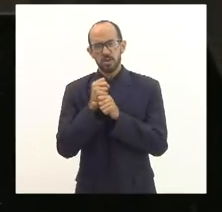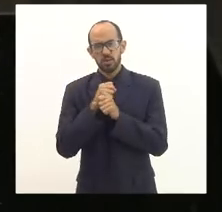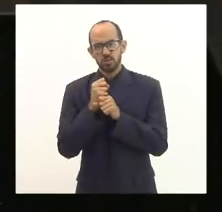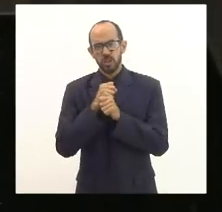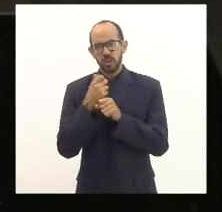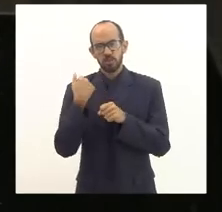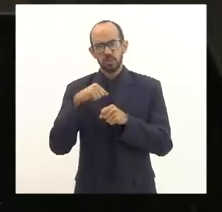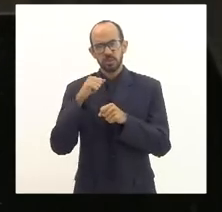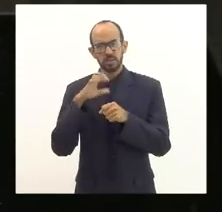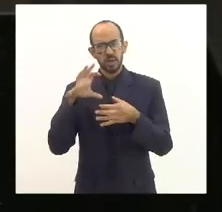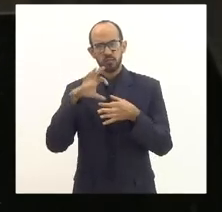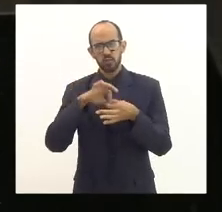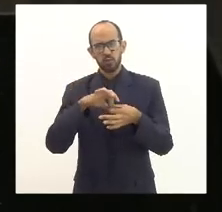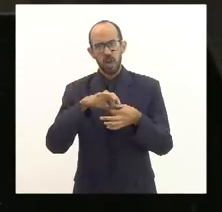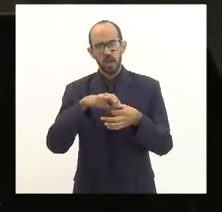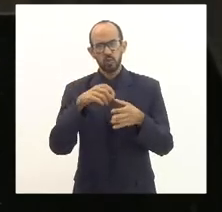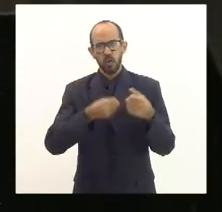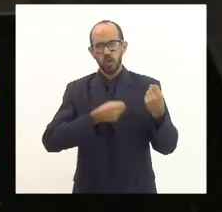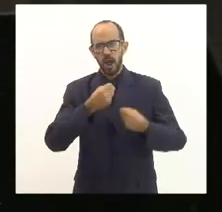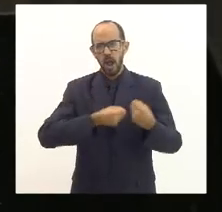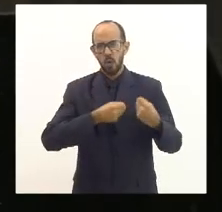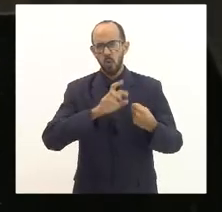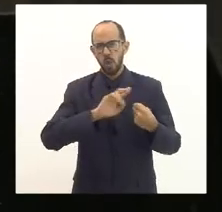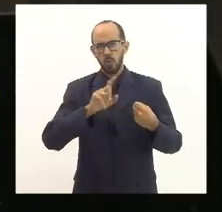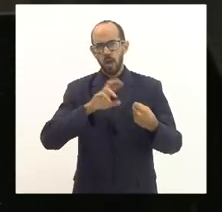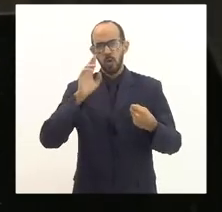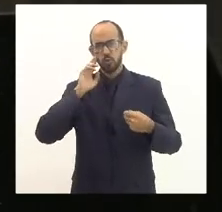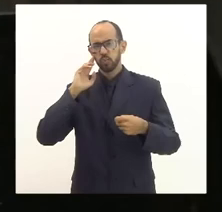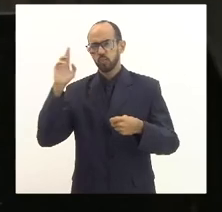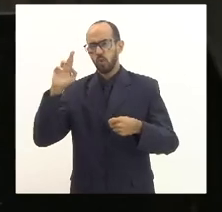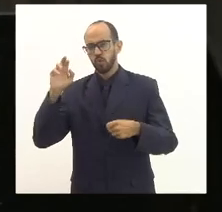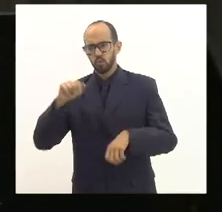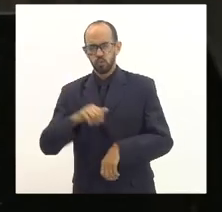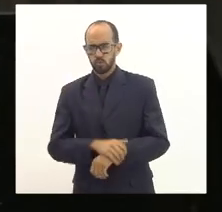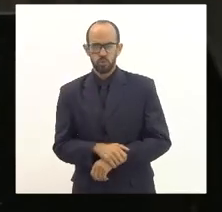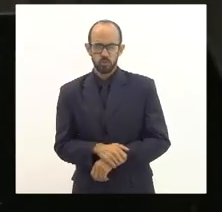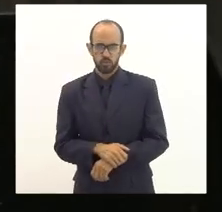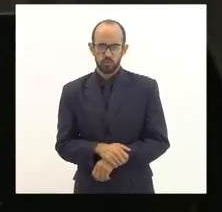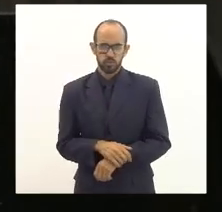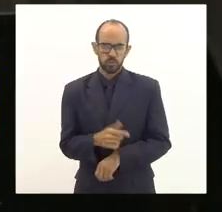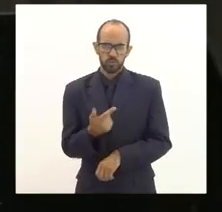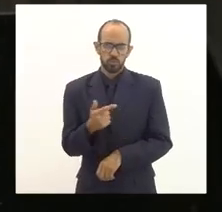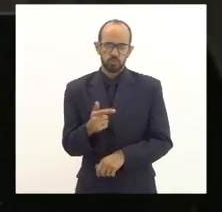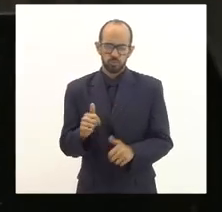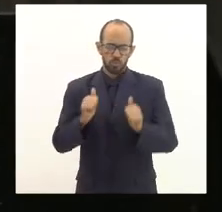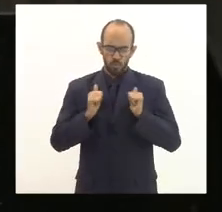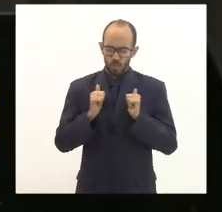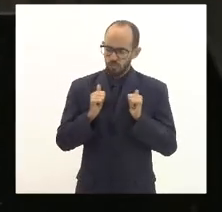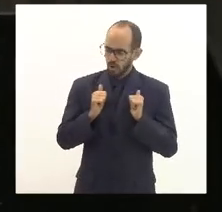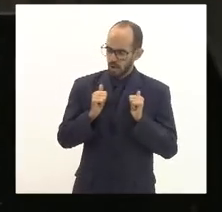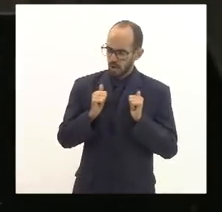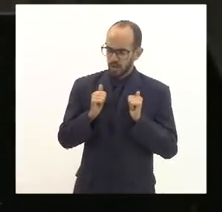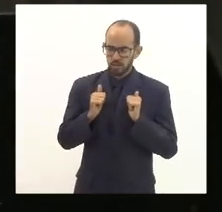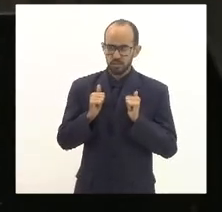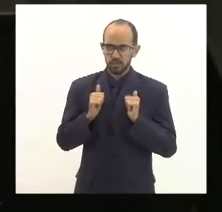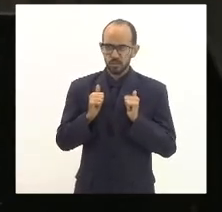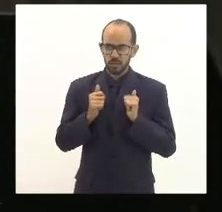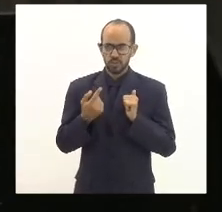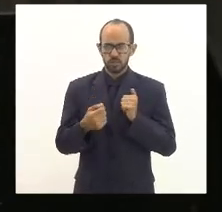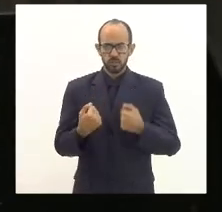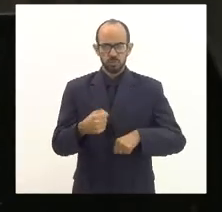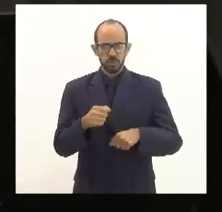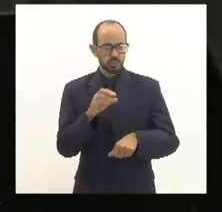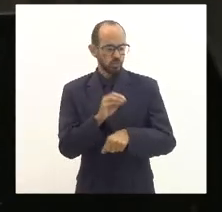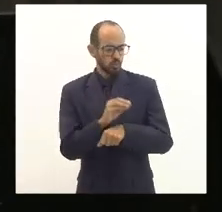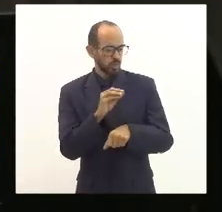tem que estar vinculada ao veículo e não ao seu proprietário que não tem nada a ver com a máquina a gente tem que cuidar do